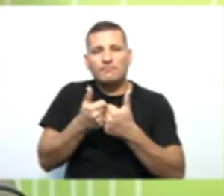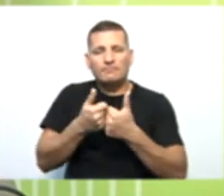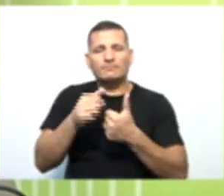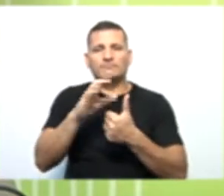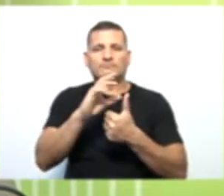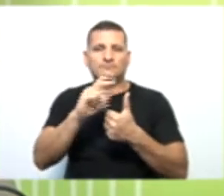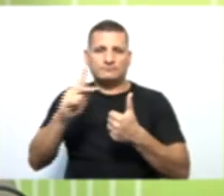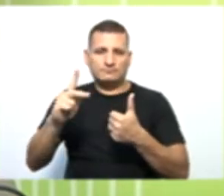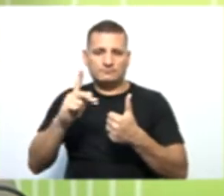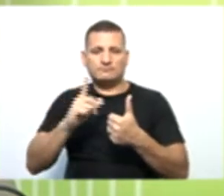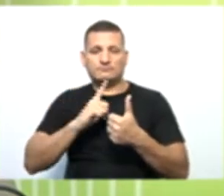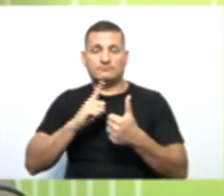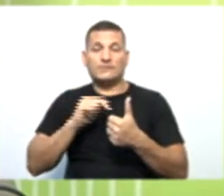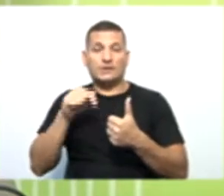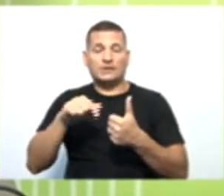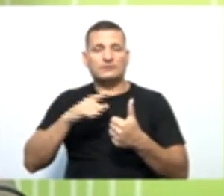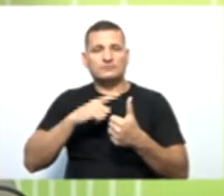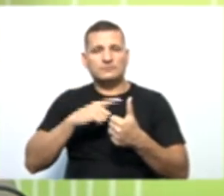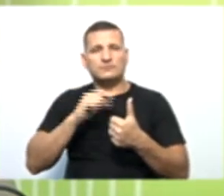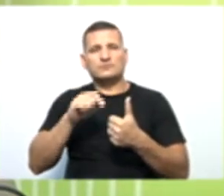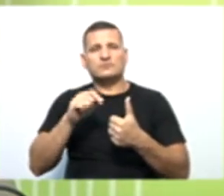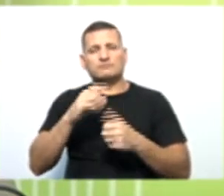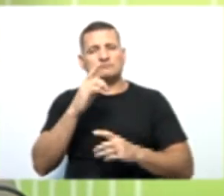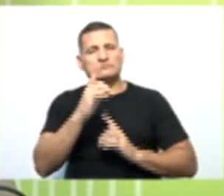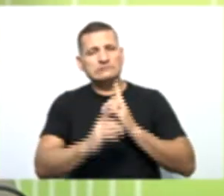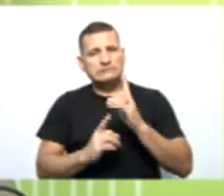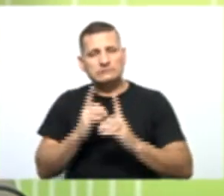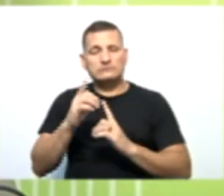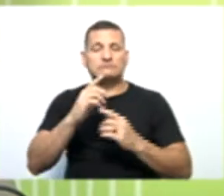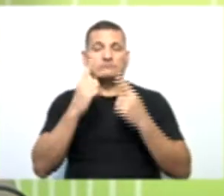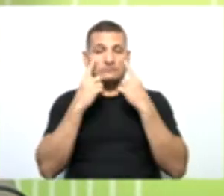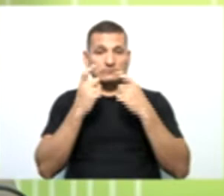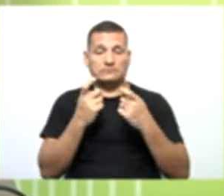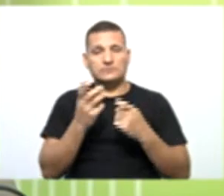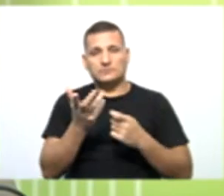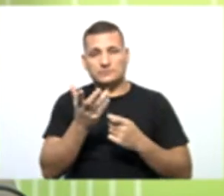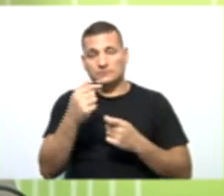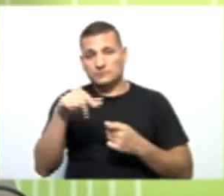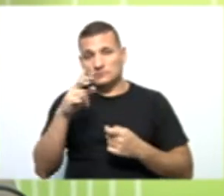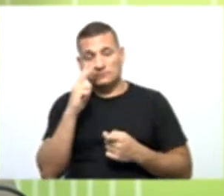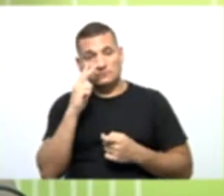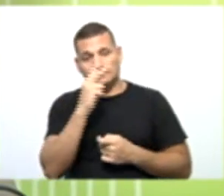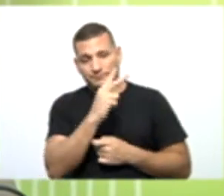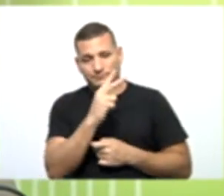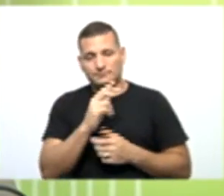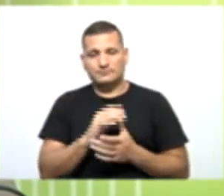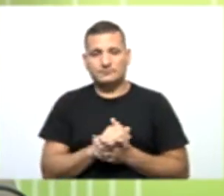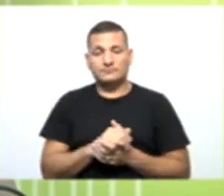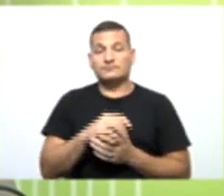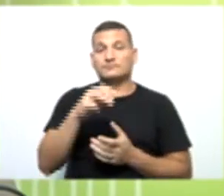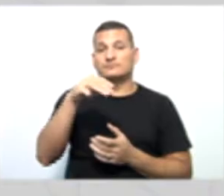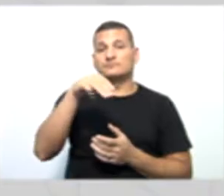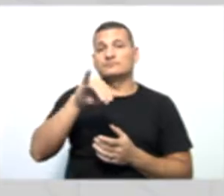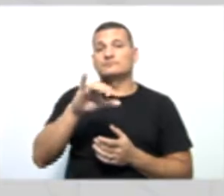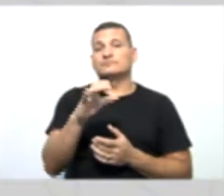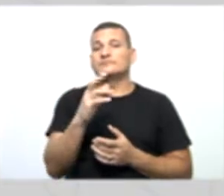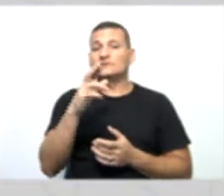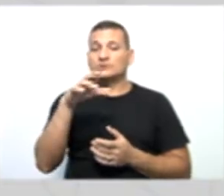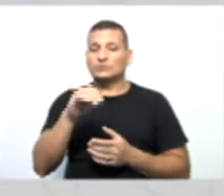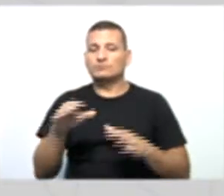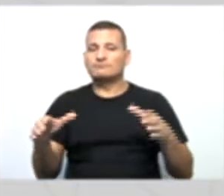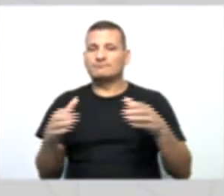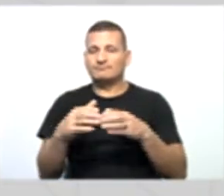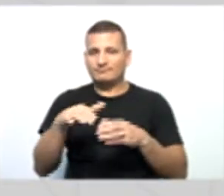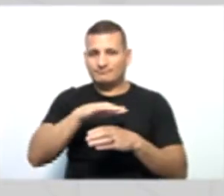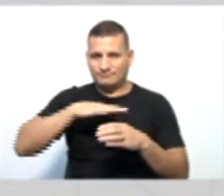sua cooperativa. E ele tem uma dinâmica interessante, que eu queria que vocês vissem aí. Então, no microambiente, a gente